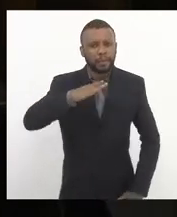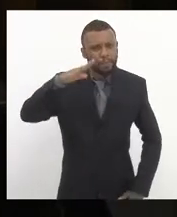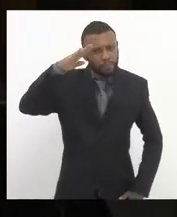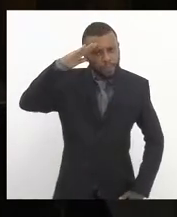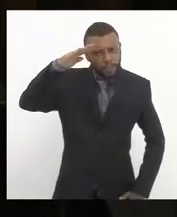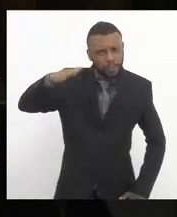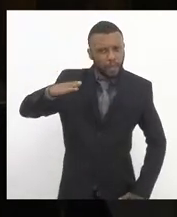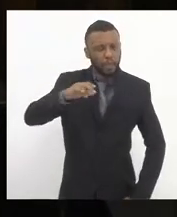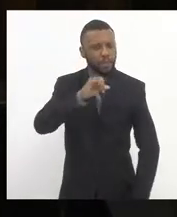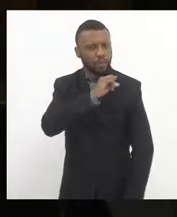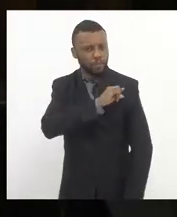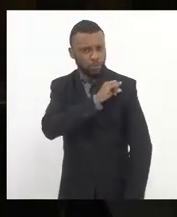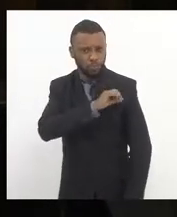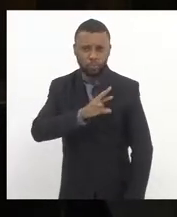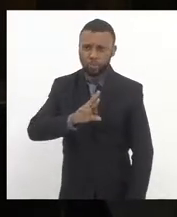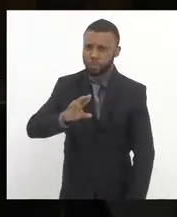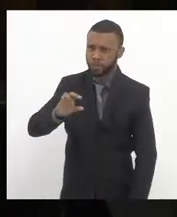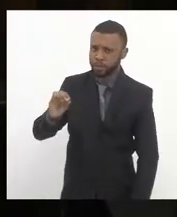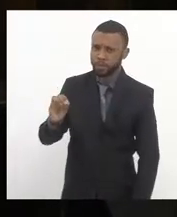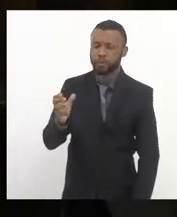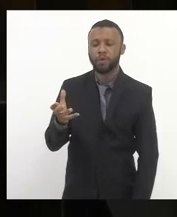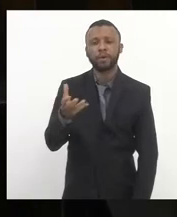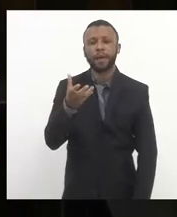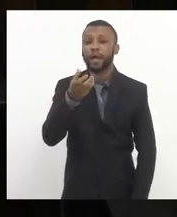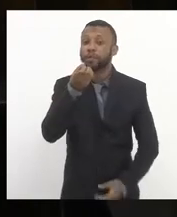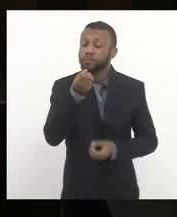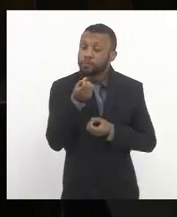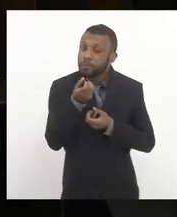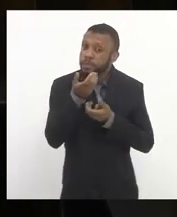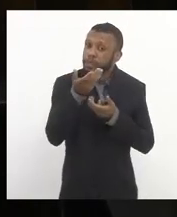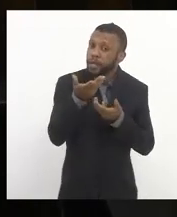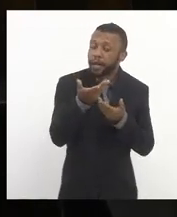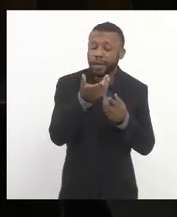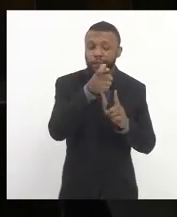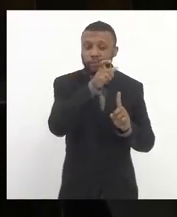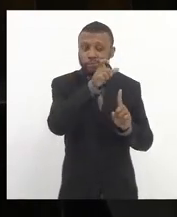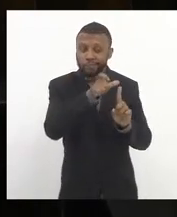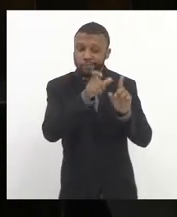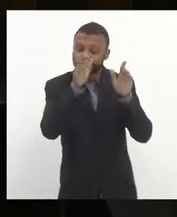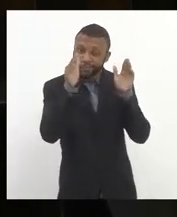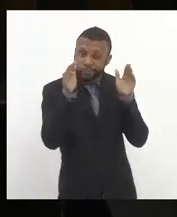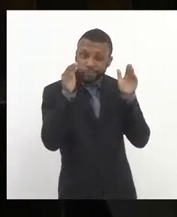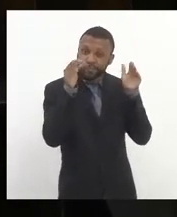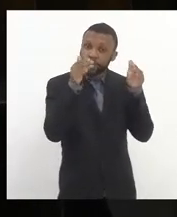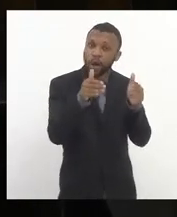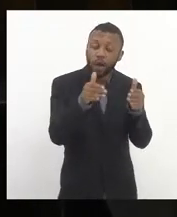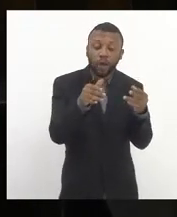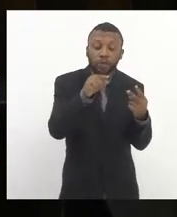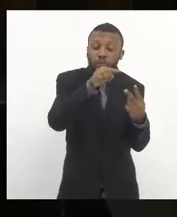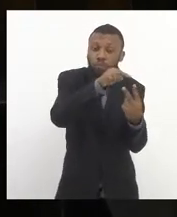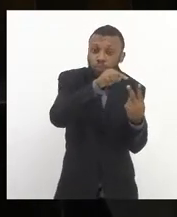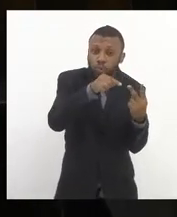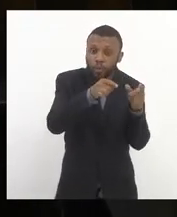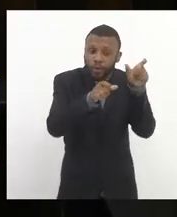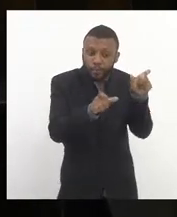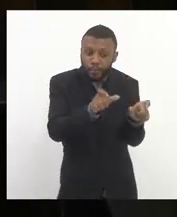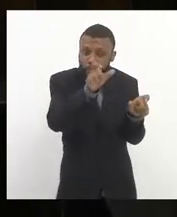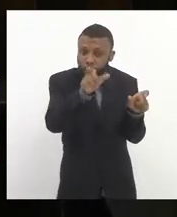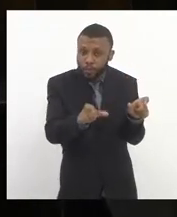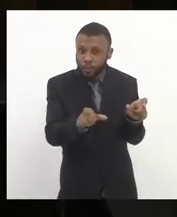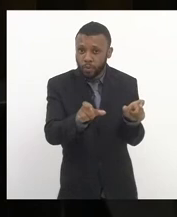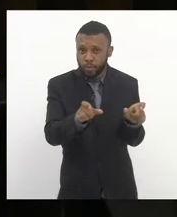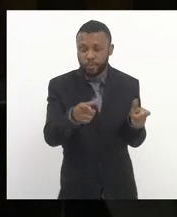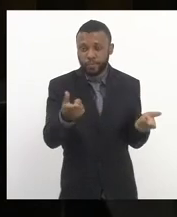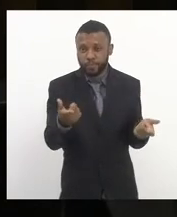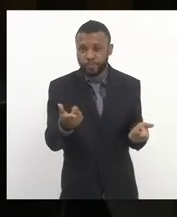presidente, eu quero citar em especial duas pessoas,